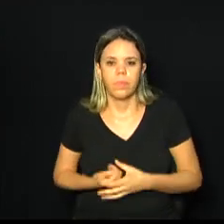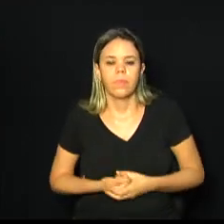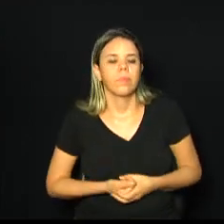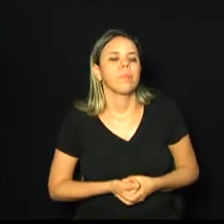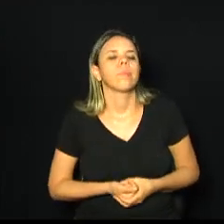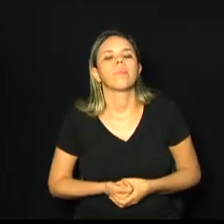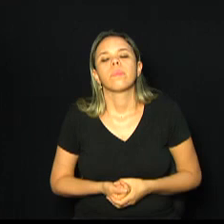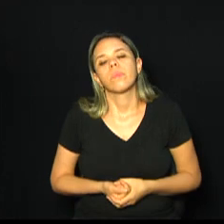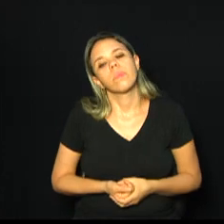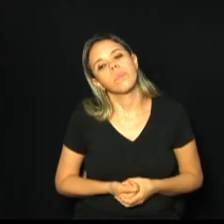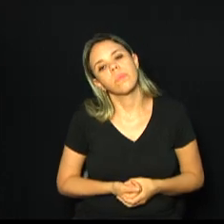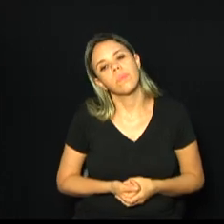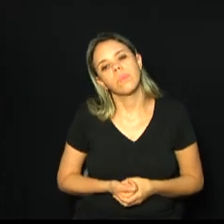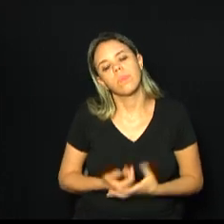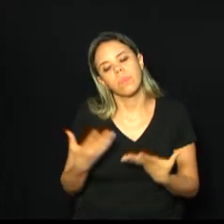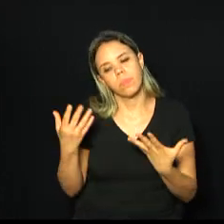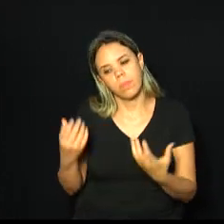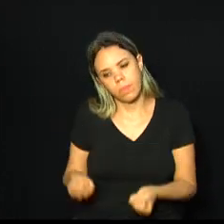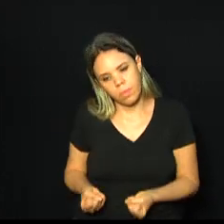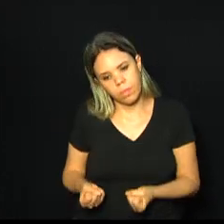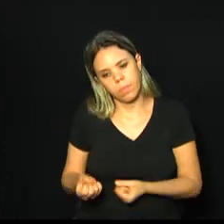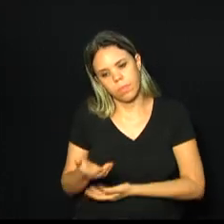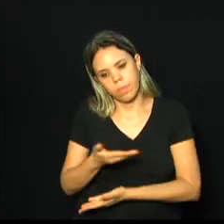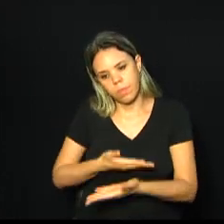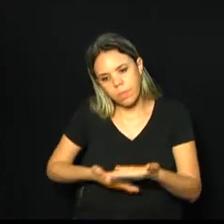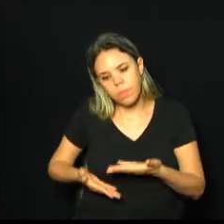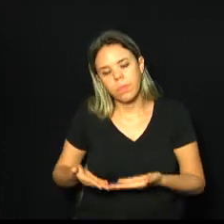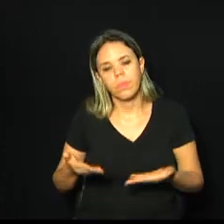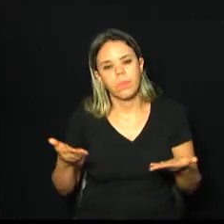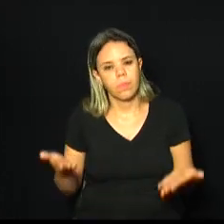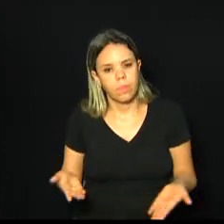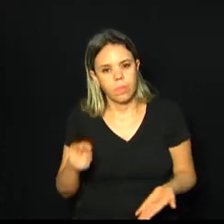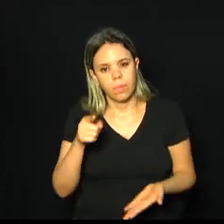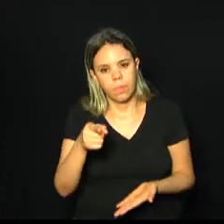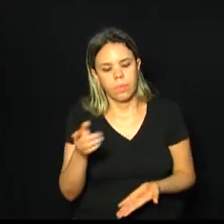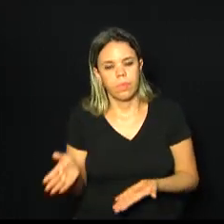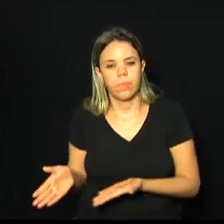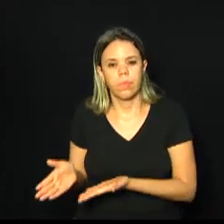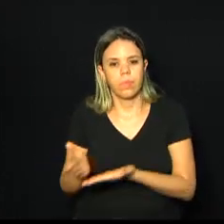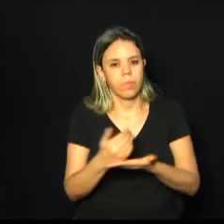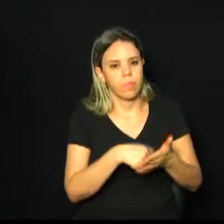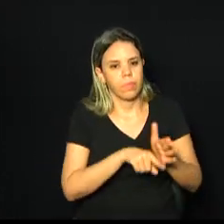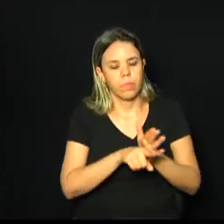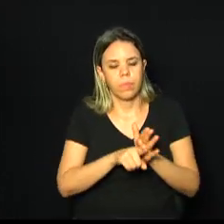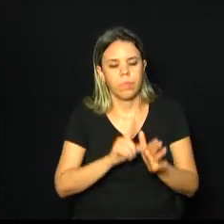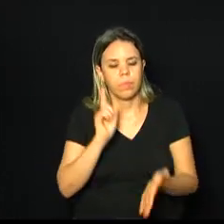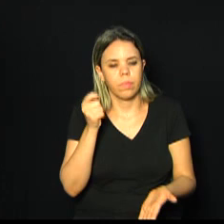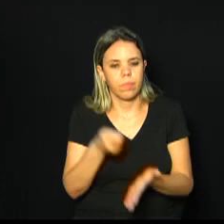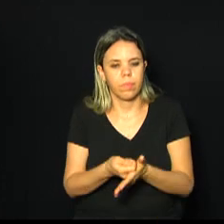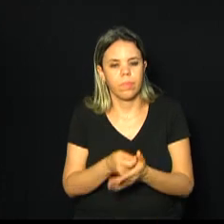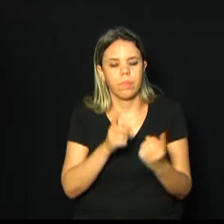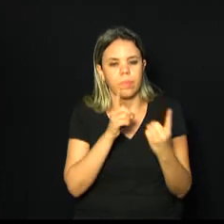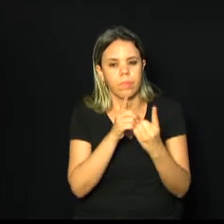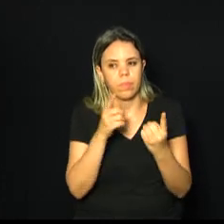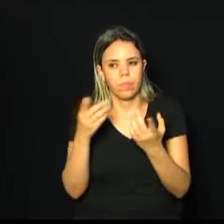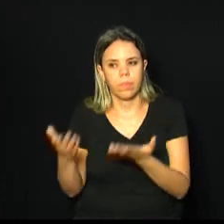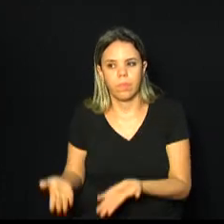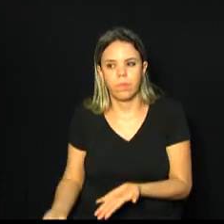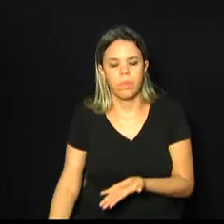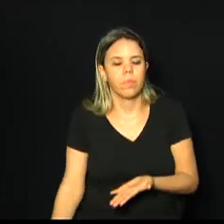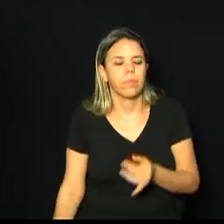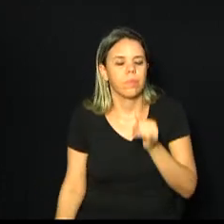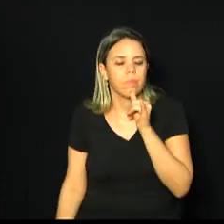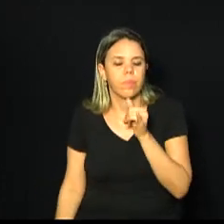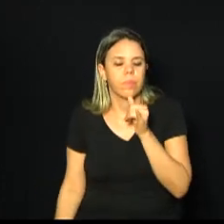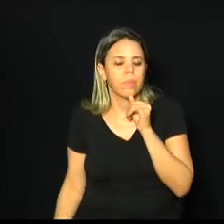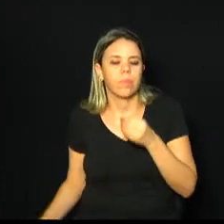é o consentimento. Então, você coleta alguns dados para determinado serviço, por exemplo,